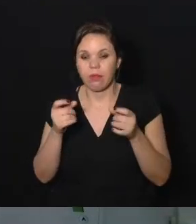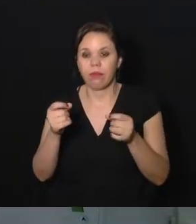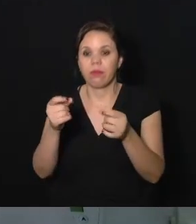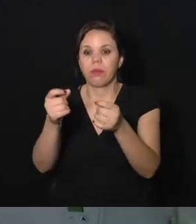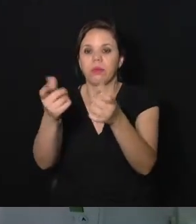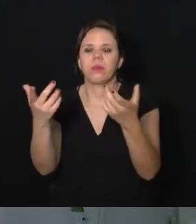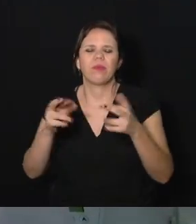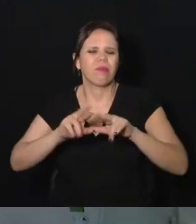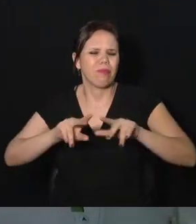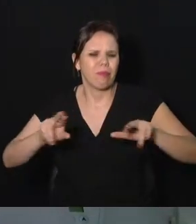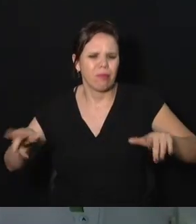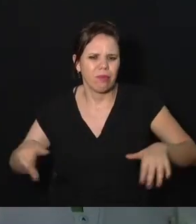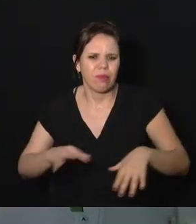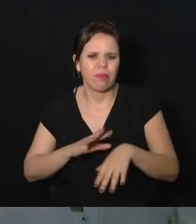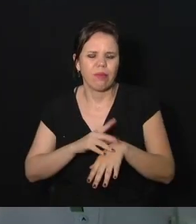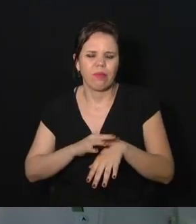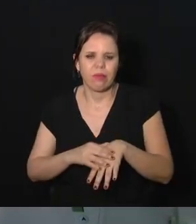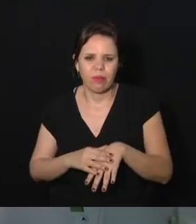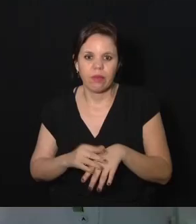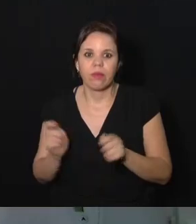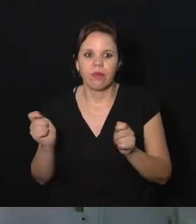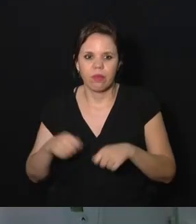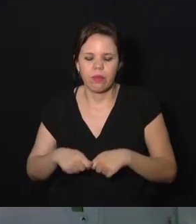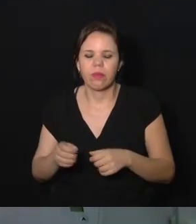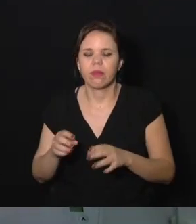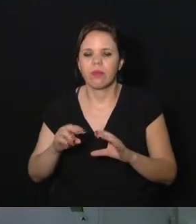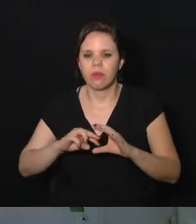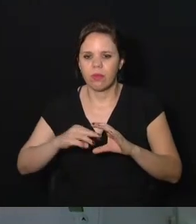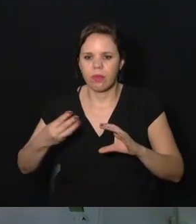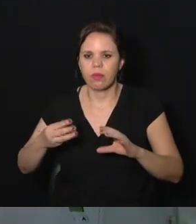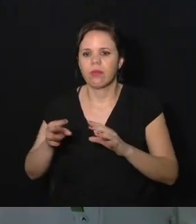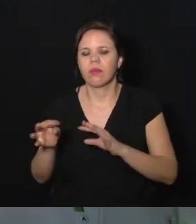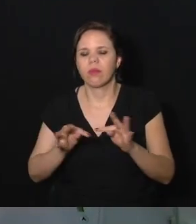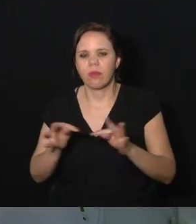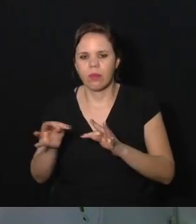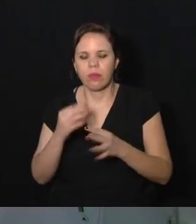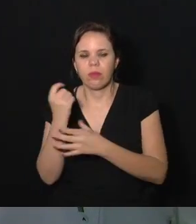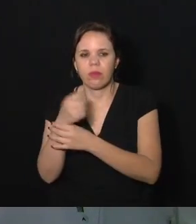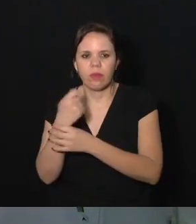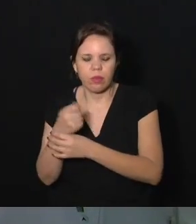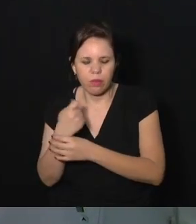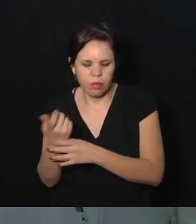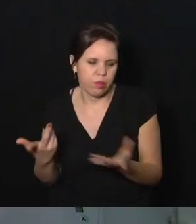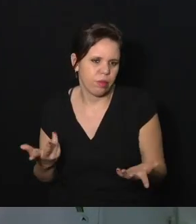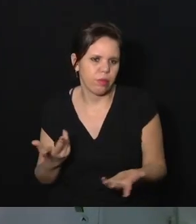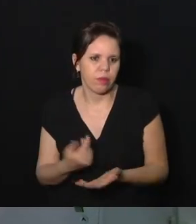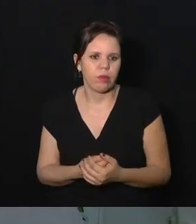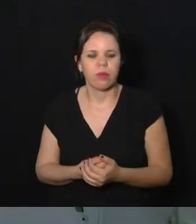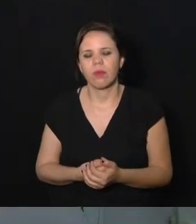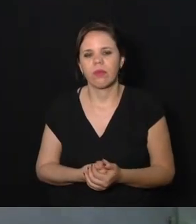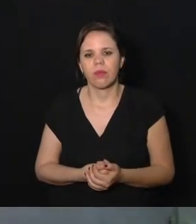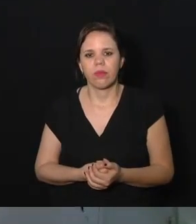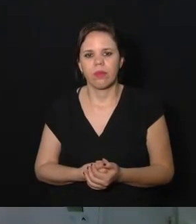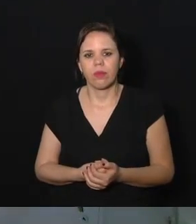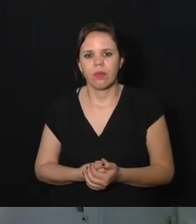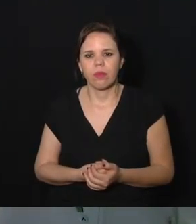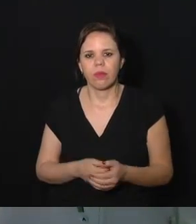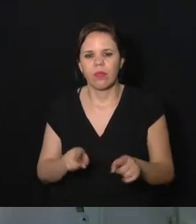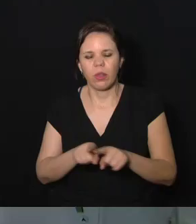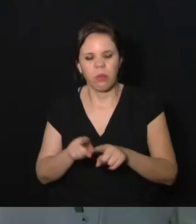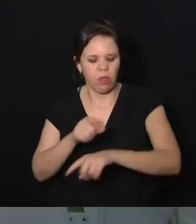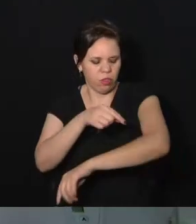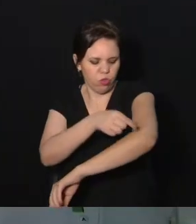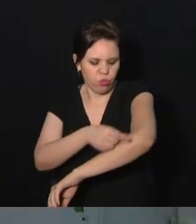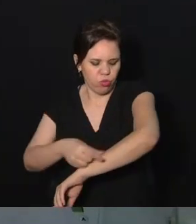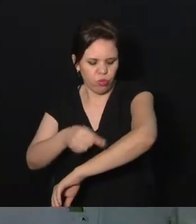de sinomose, está funcionando muito legal também junto com a fisioterapia. E dermatite